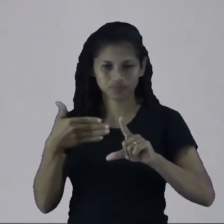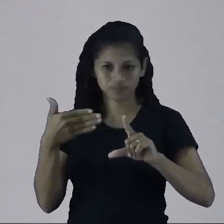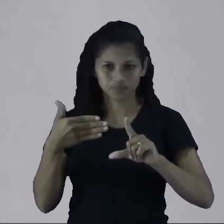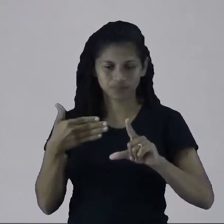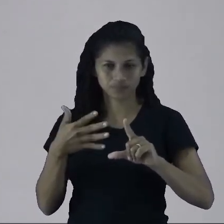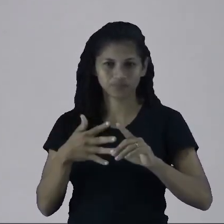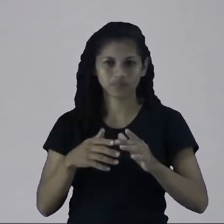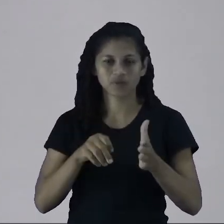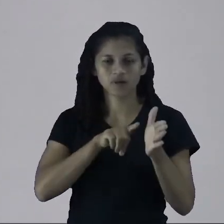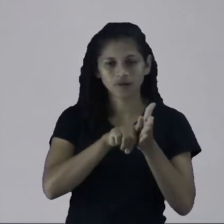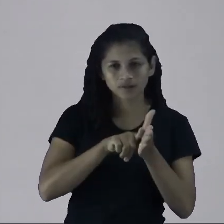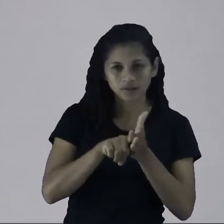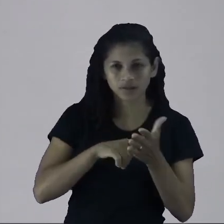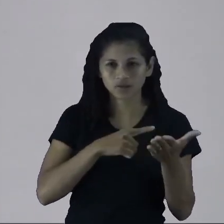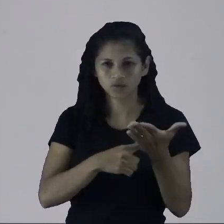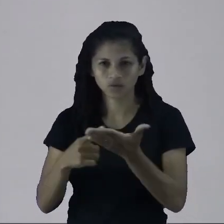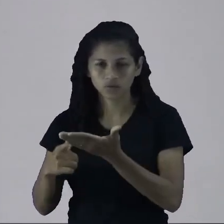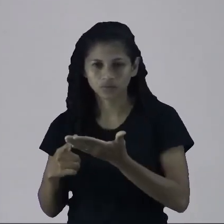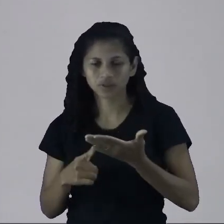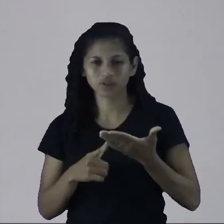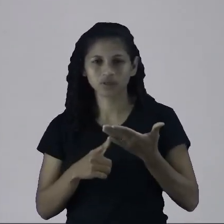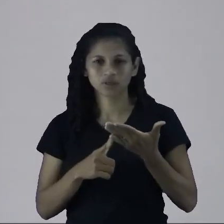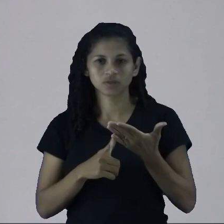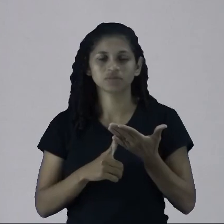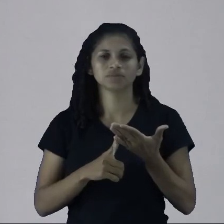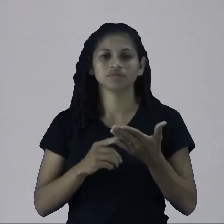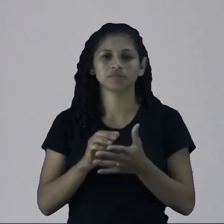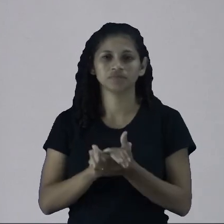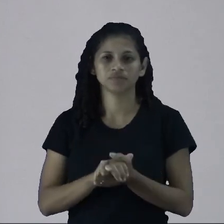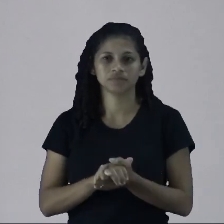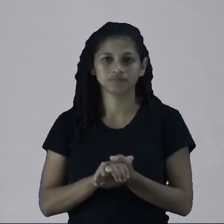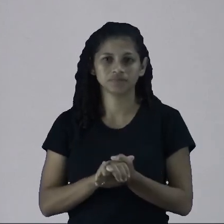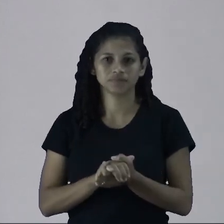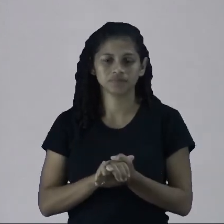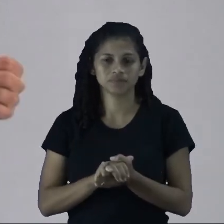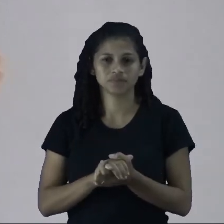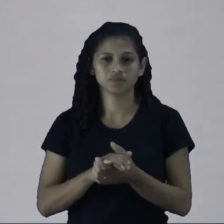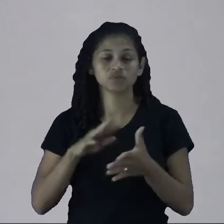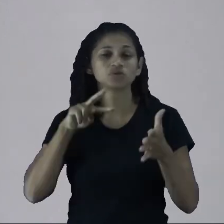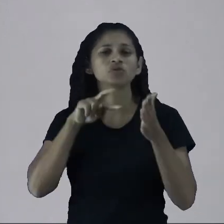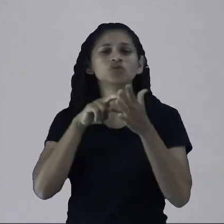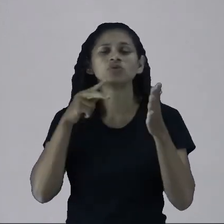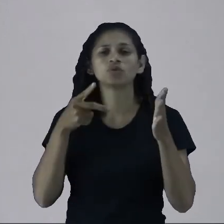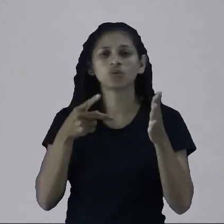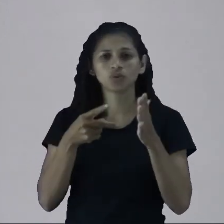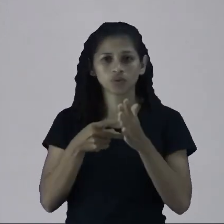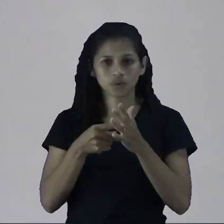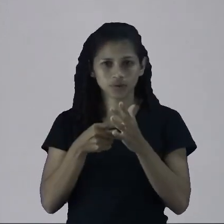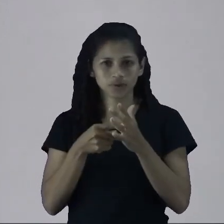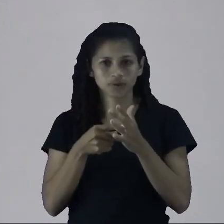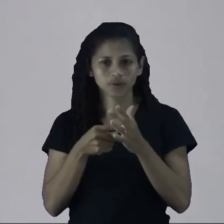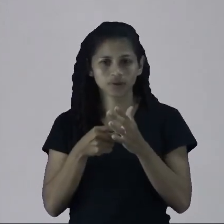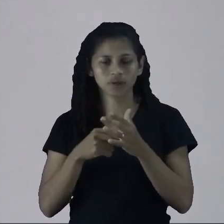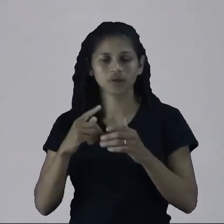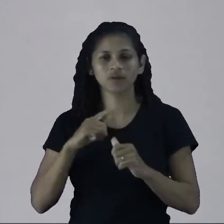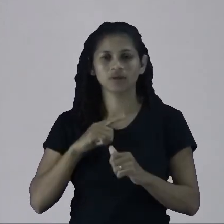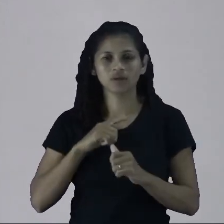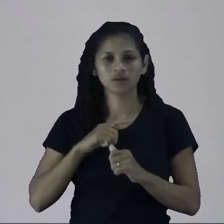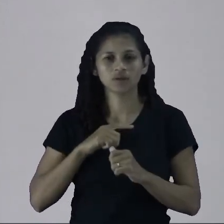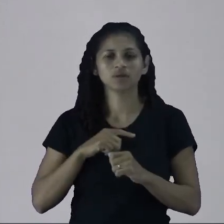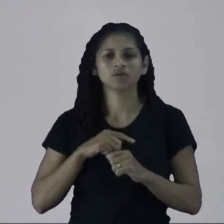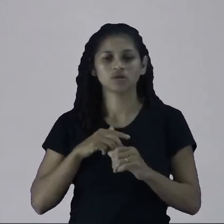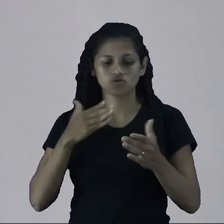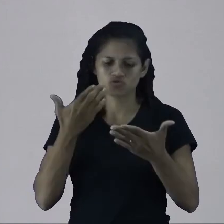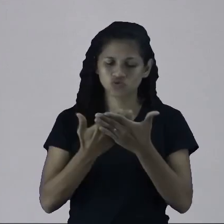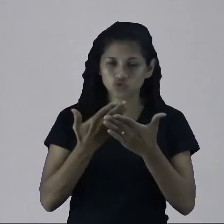estudou. Análise combinatória é permutação, arranjo e combinação. Significa o quê? Você vai ter noção a respeito disso se